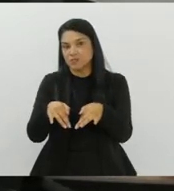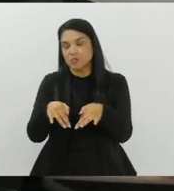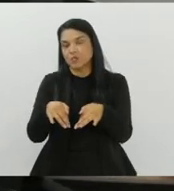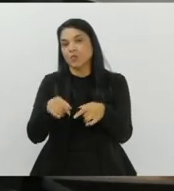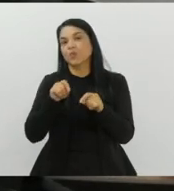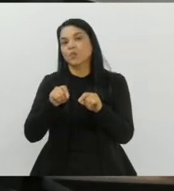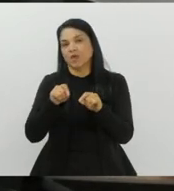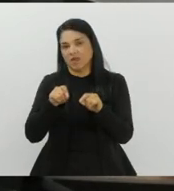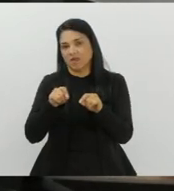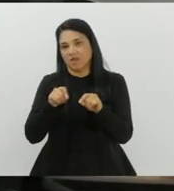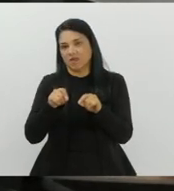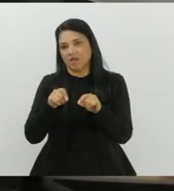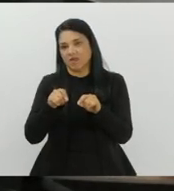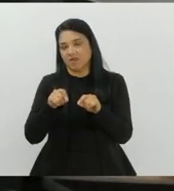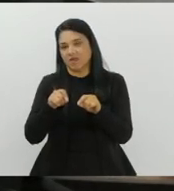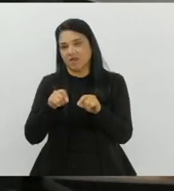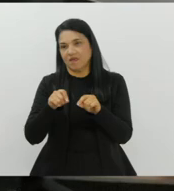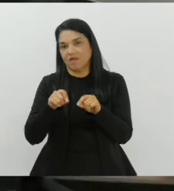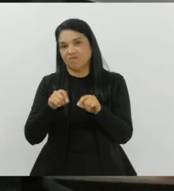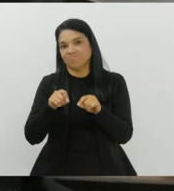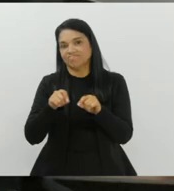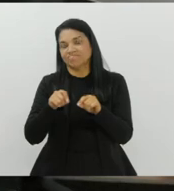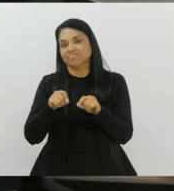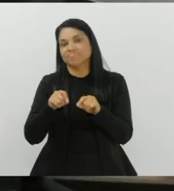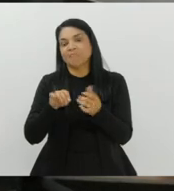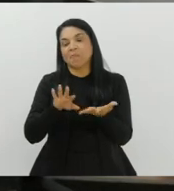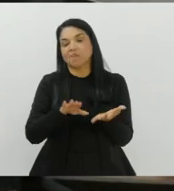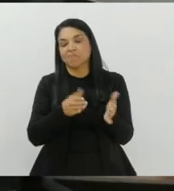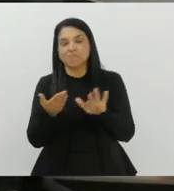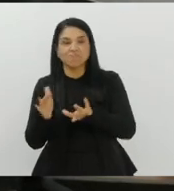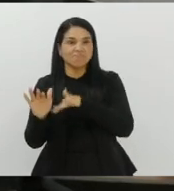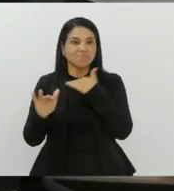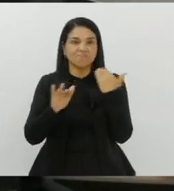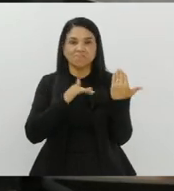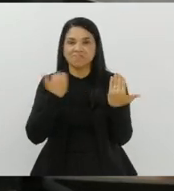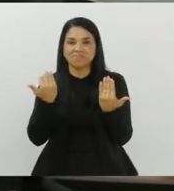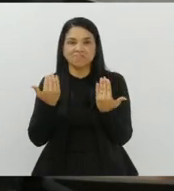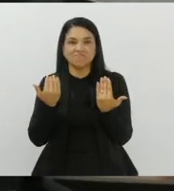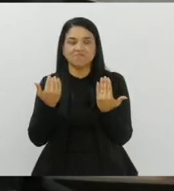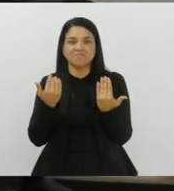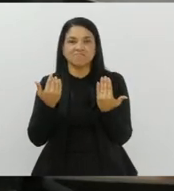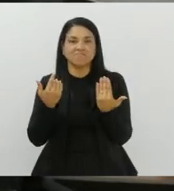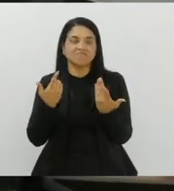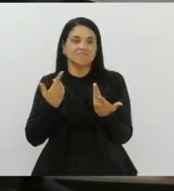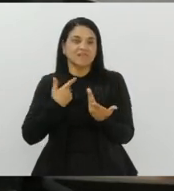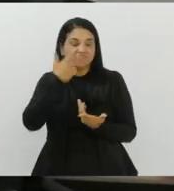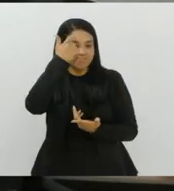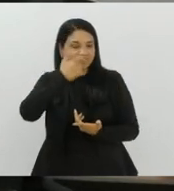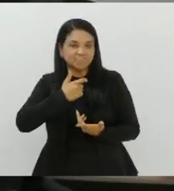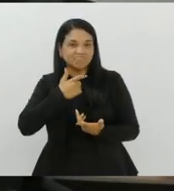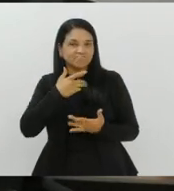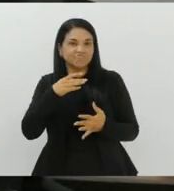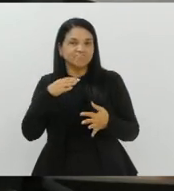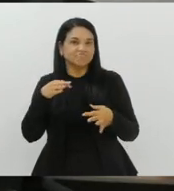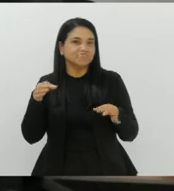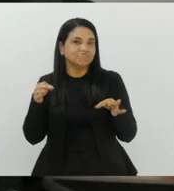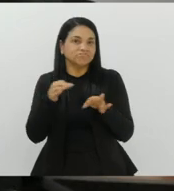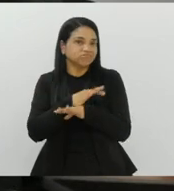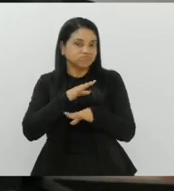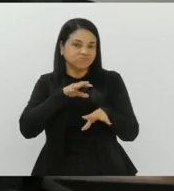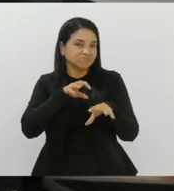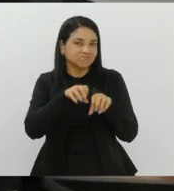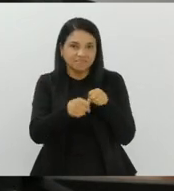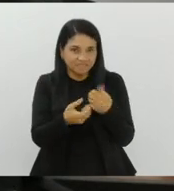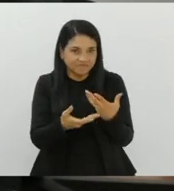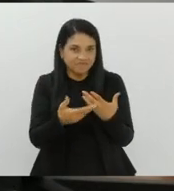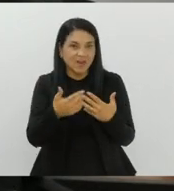deixando o nosso convívio sem se realizar plenamente como pessoa. E isto é algo que sempre